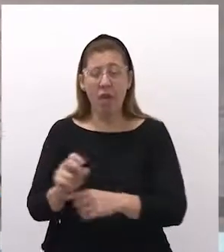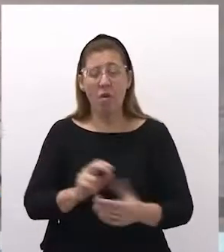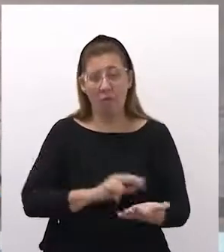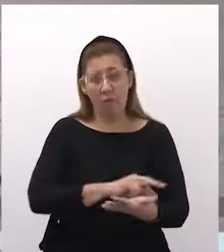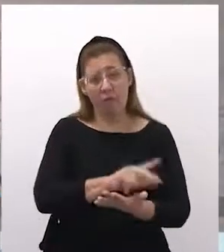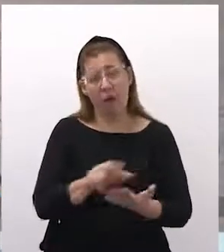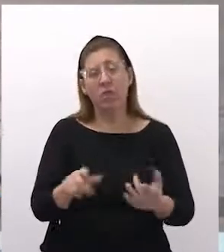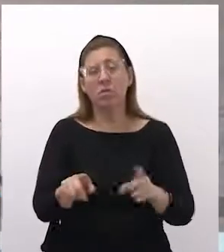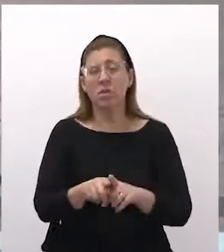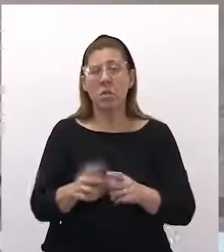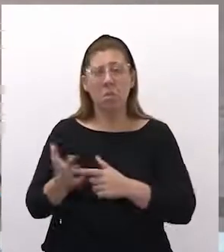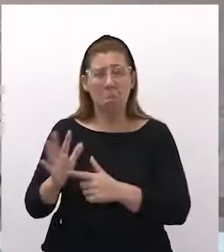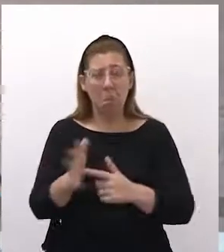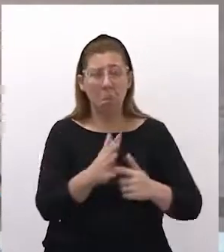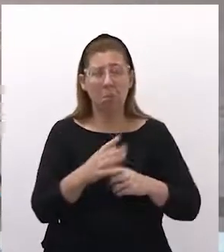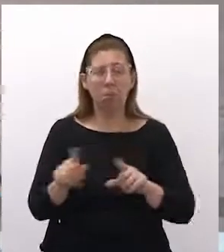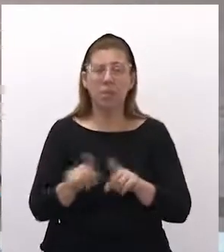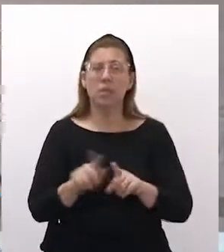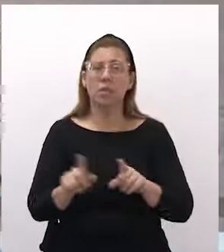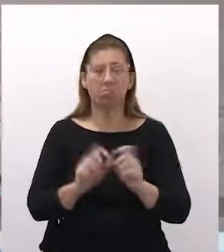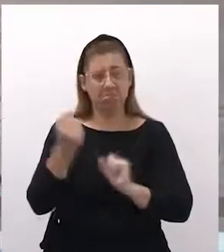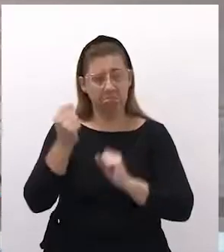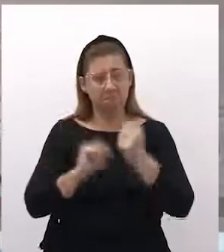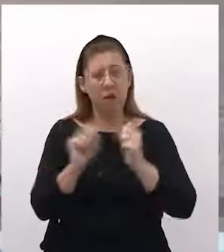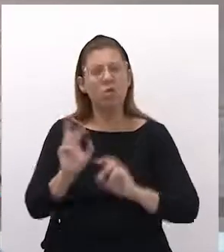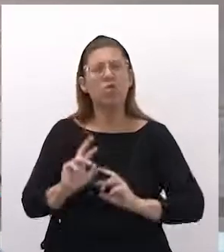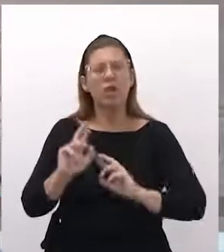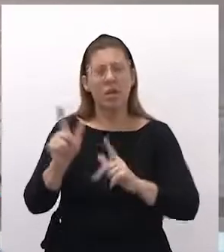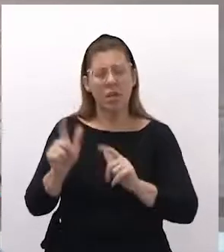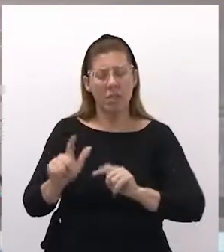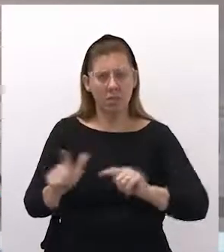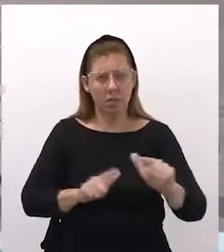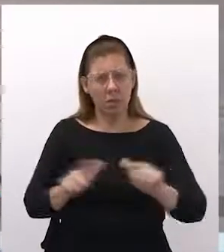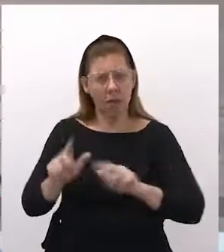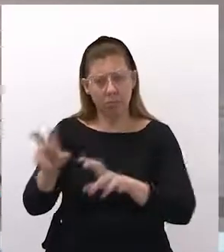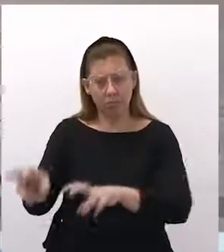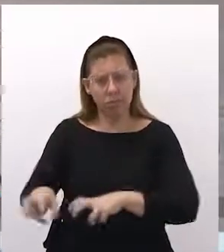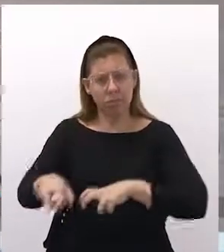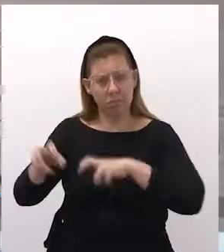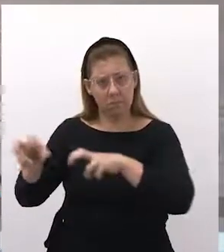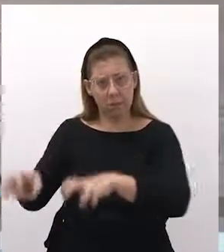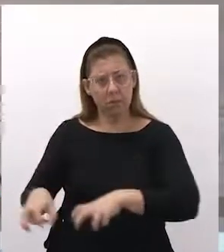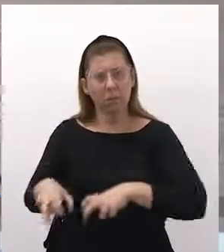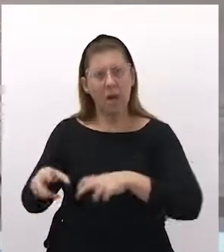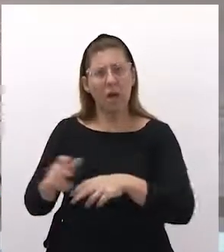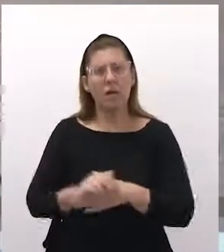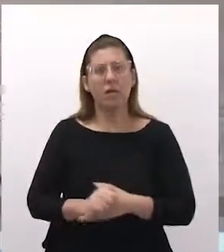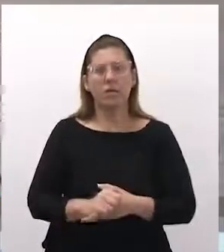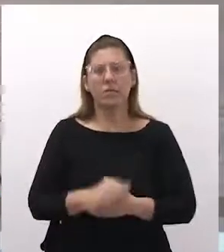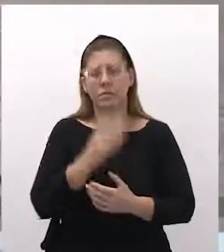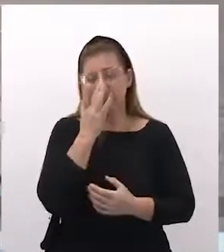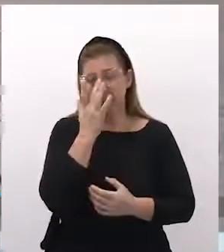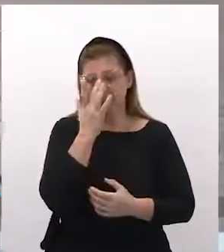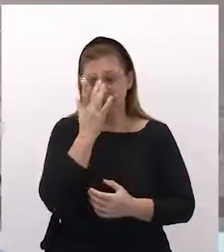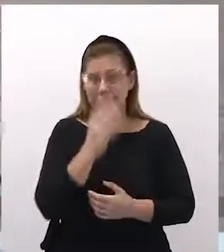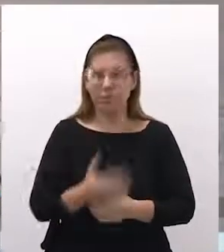maquinário é muito diferente daquele trabalho manual, né, que os antepassados muitas vezes tiveram. Então, a